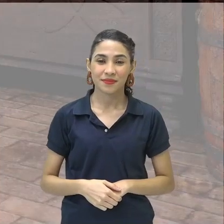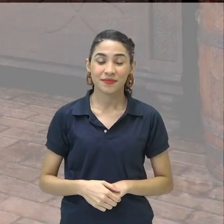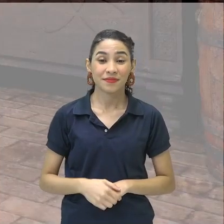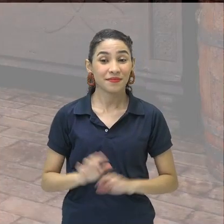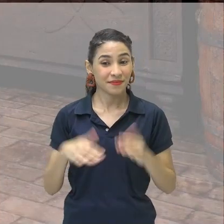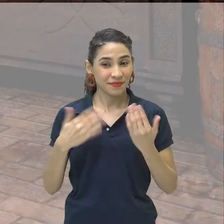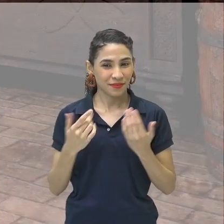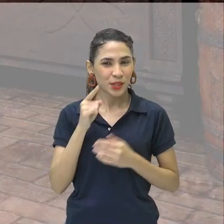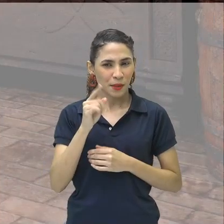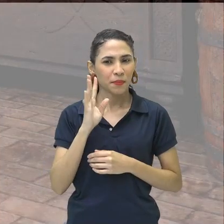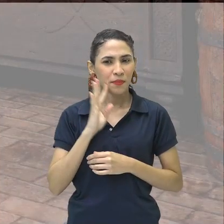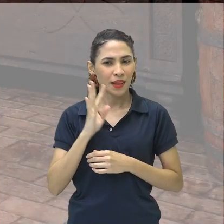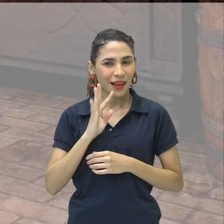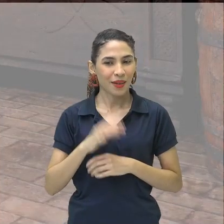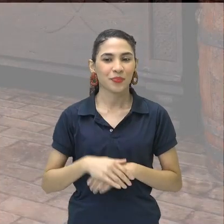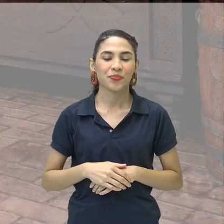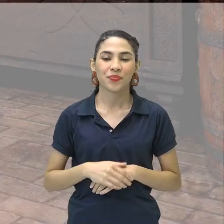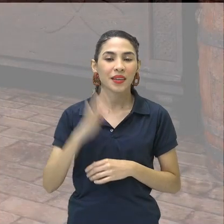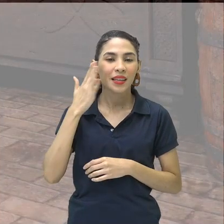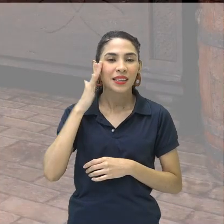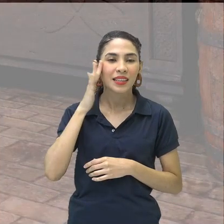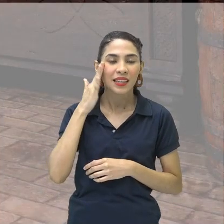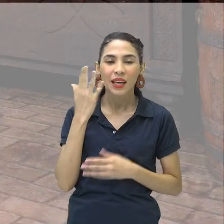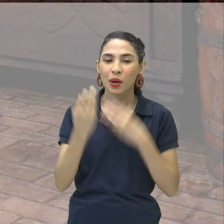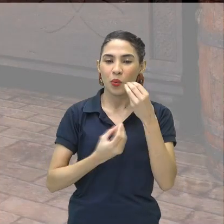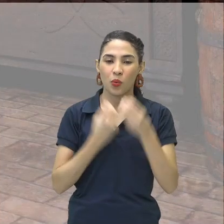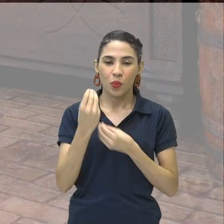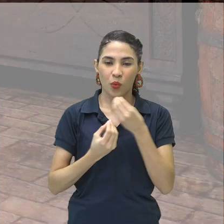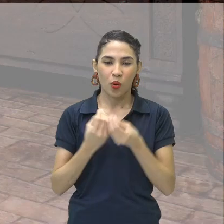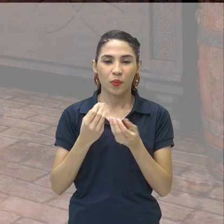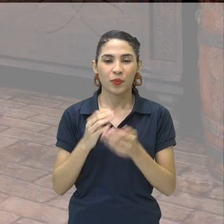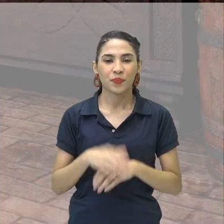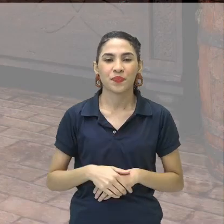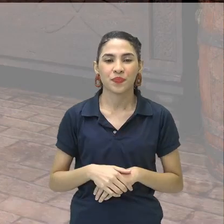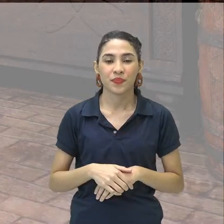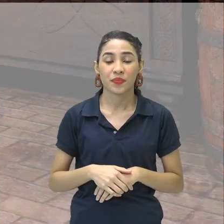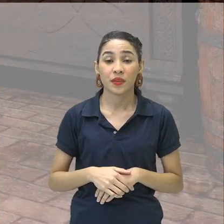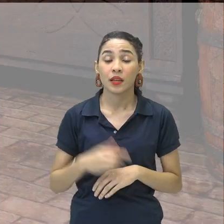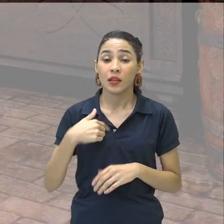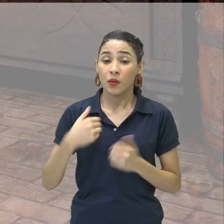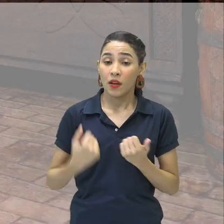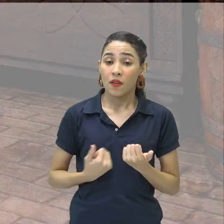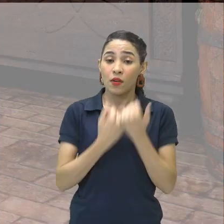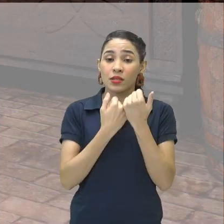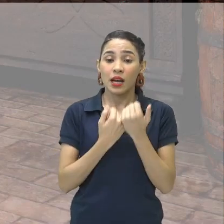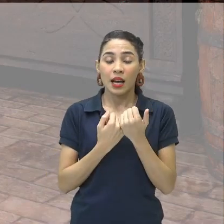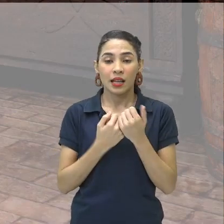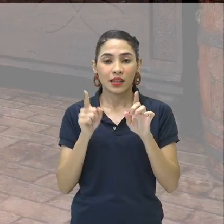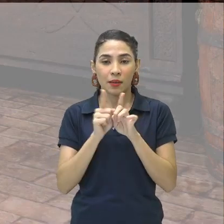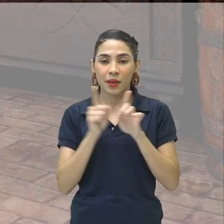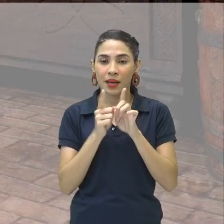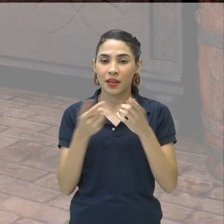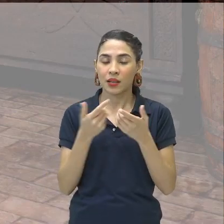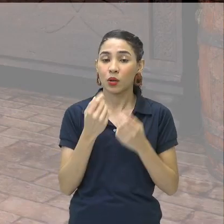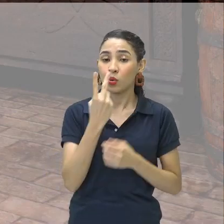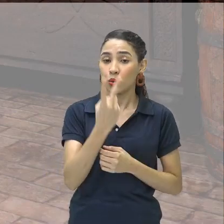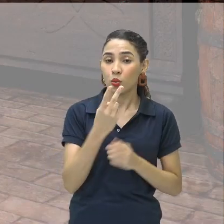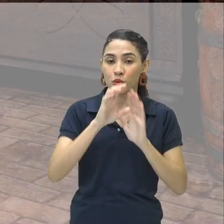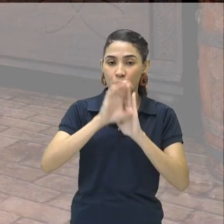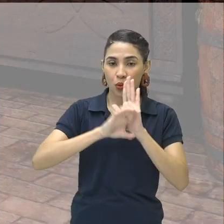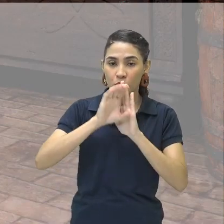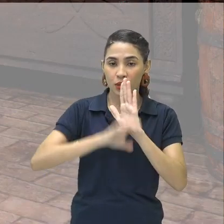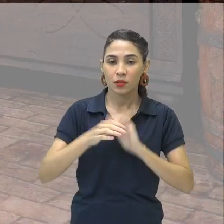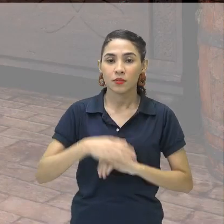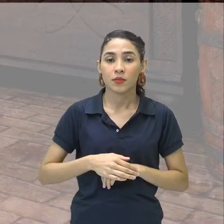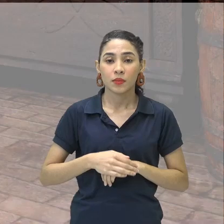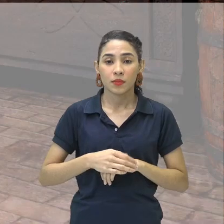Olha aí que legal, né, gente? Entender um pouquinho melhor como se dá. E aí eu vou reforçar com vocês um pouquinho os 2 conceitos, que